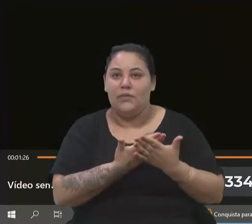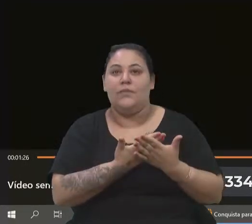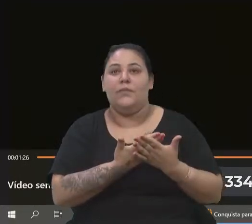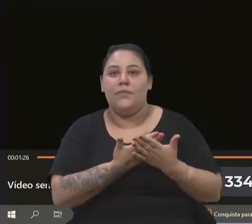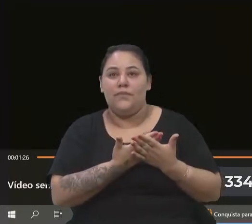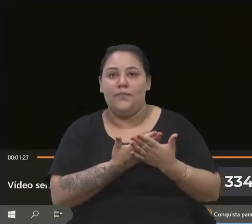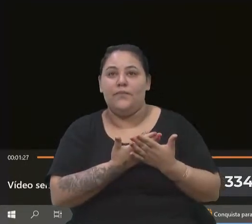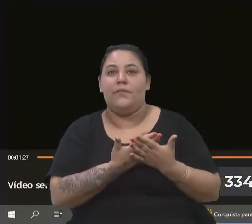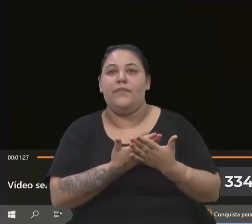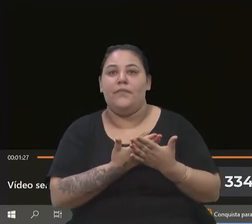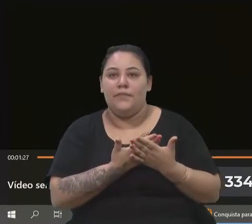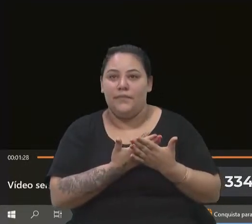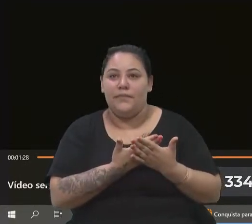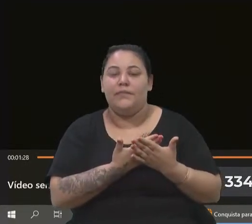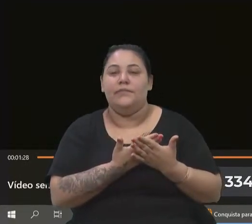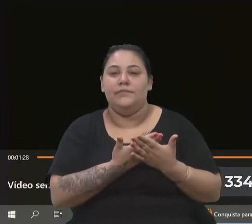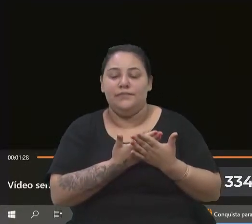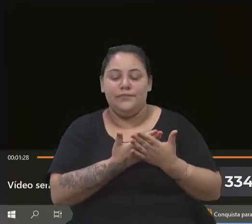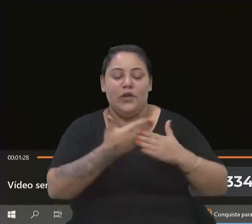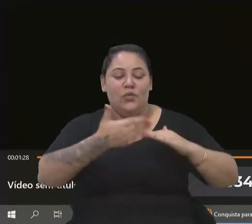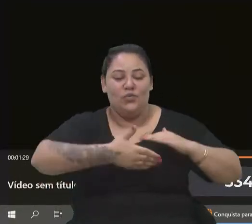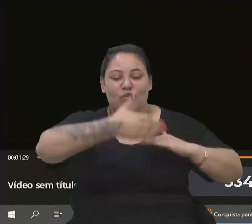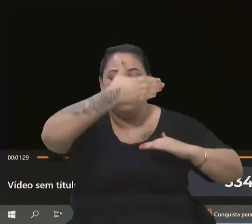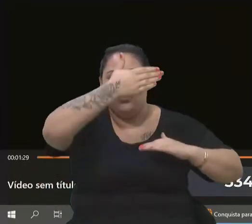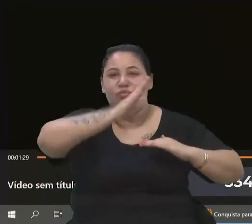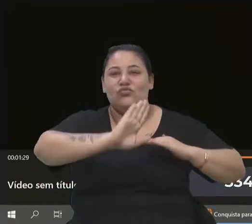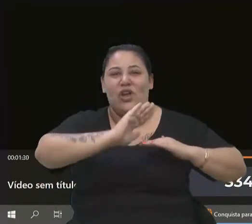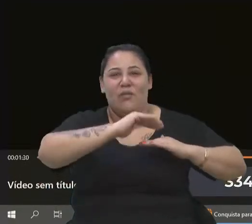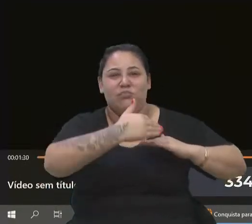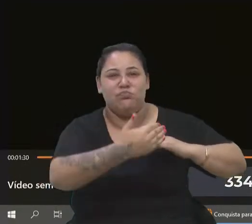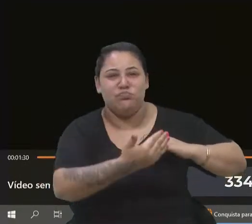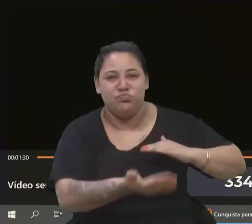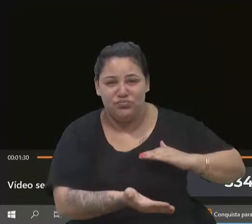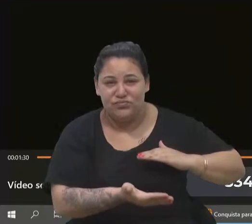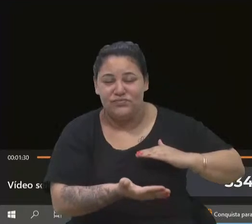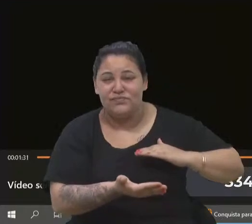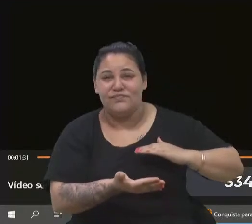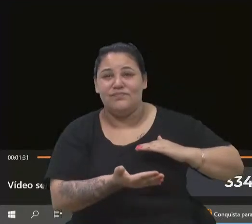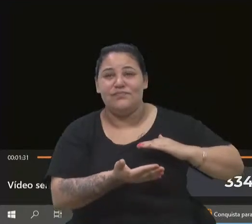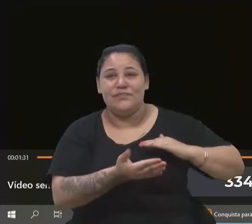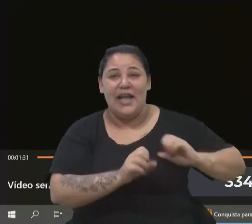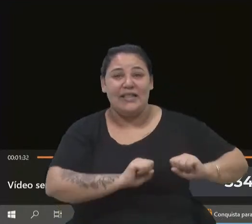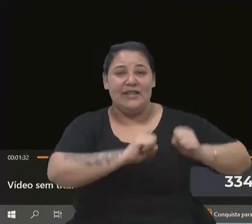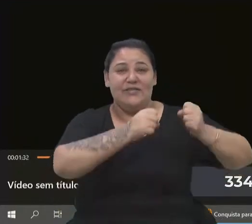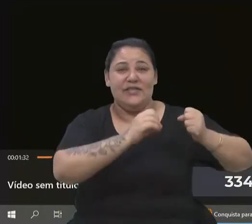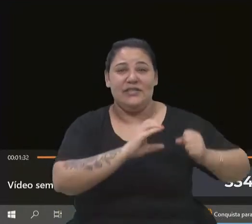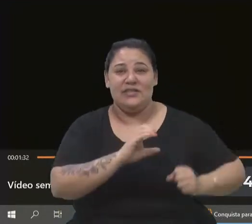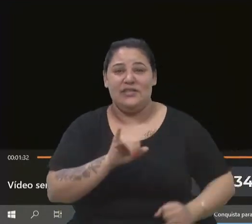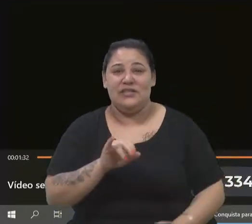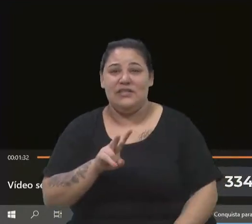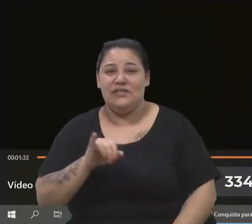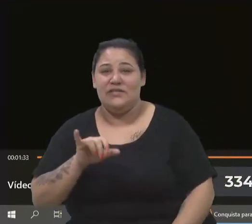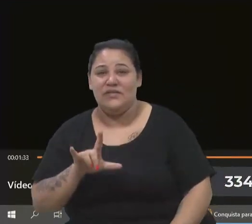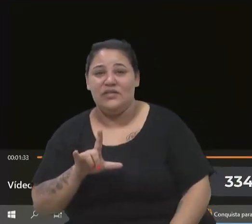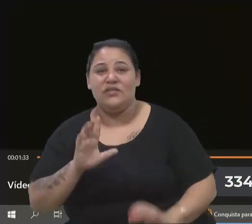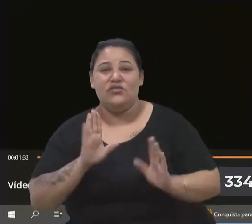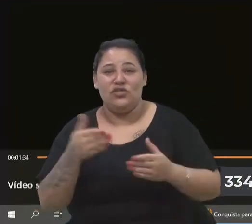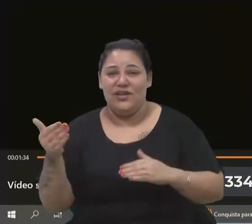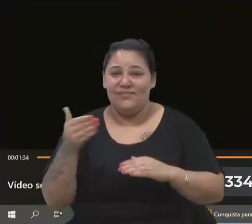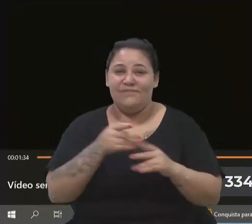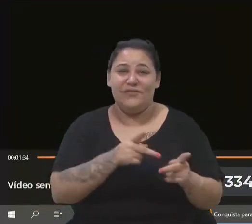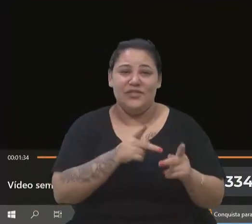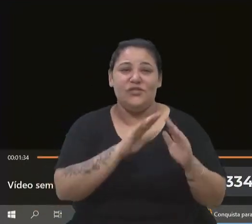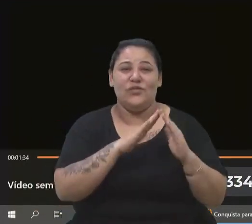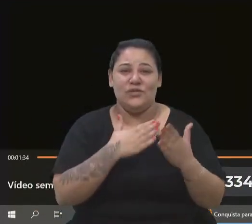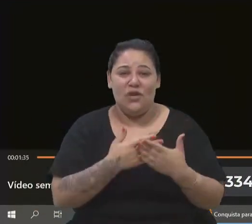estava caindo, já não tinha mais condições. A Defesa Civil já tinha vindo na escola para autuar.